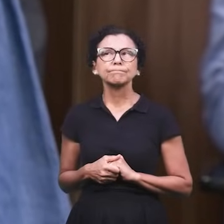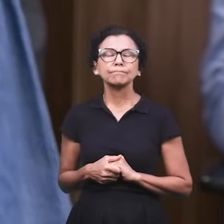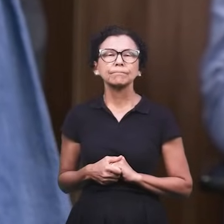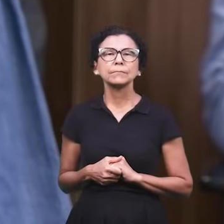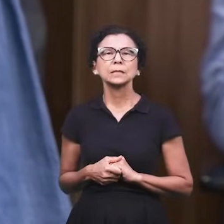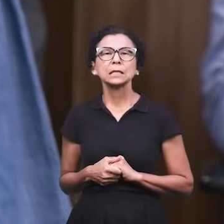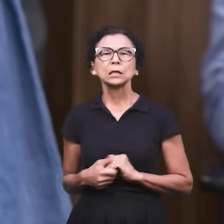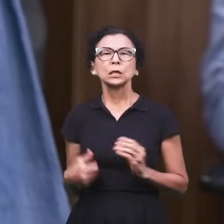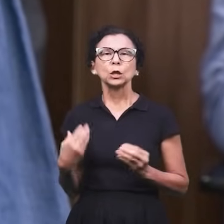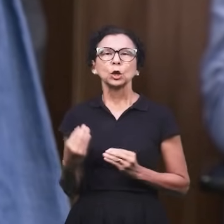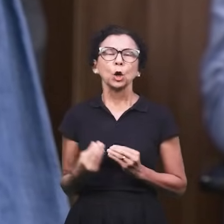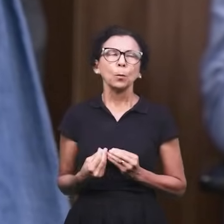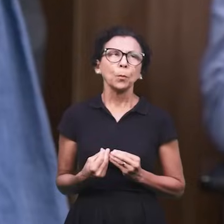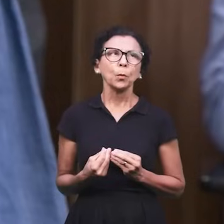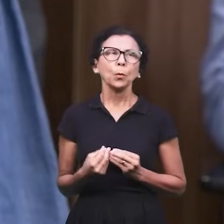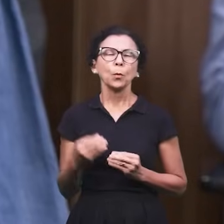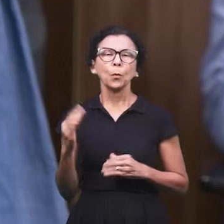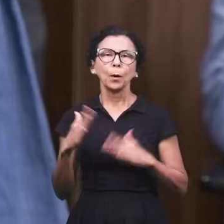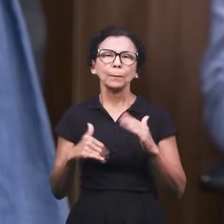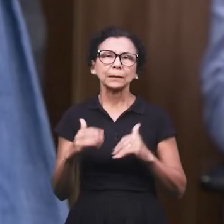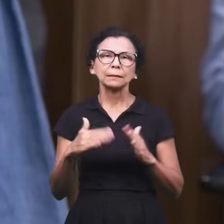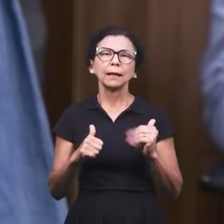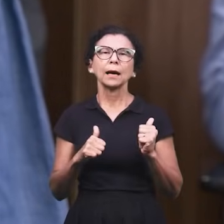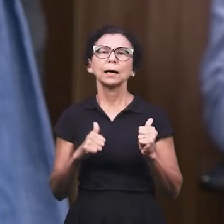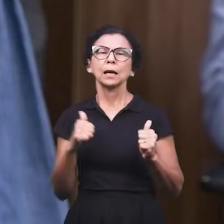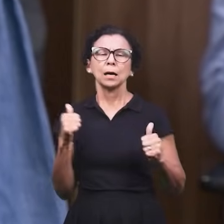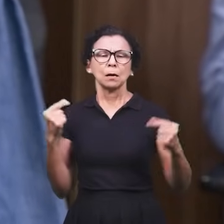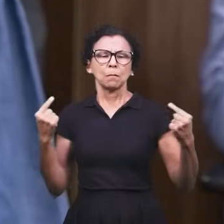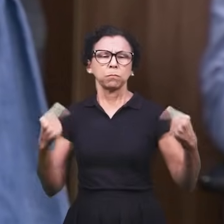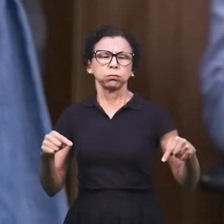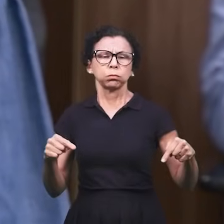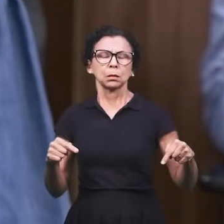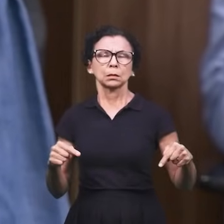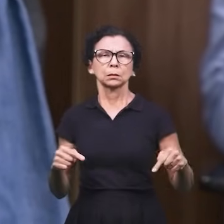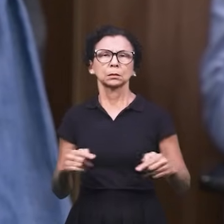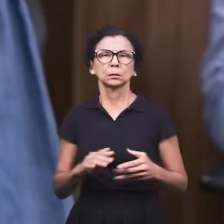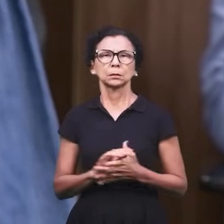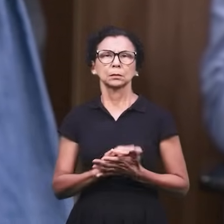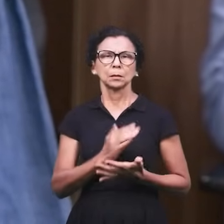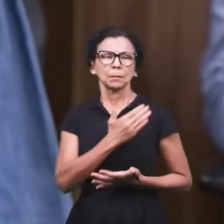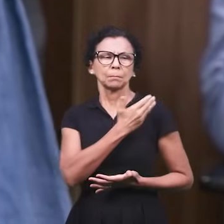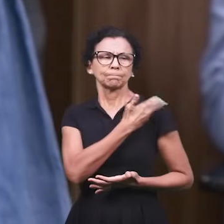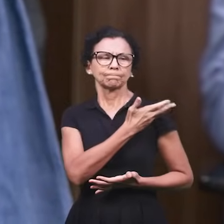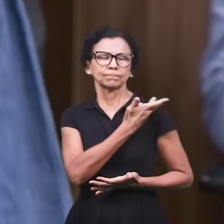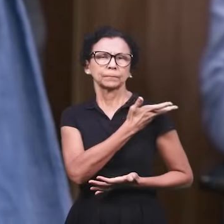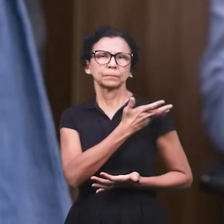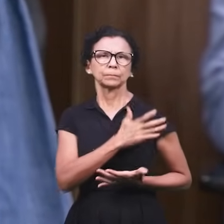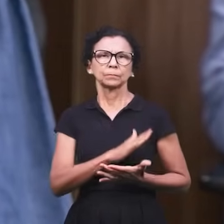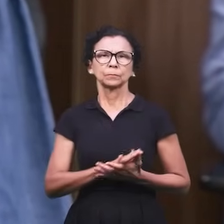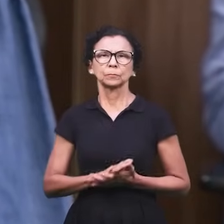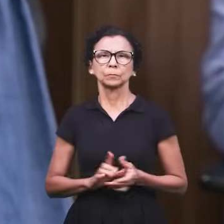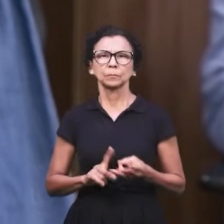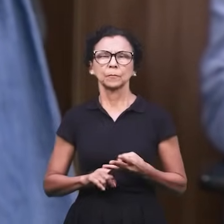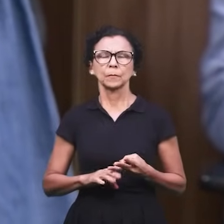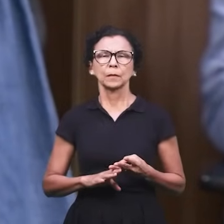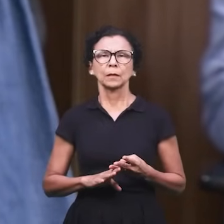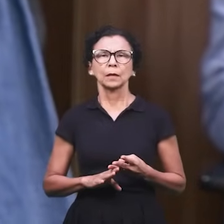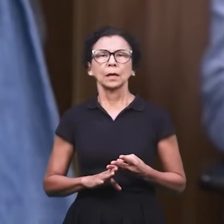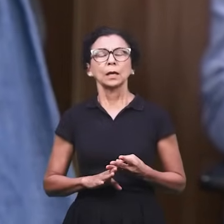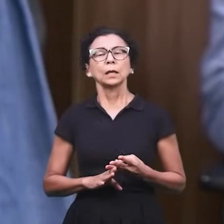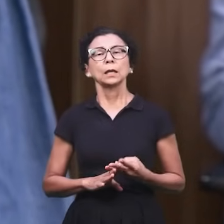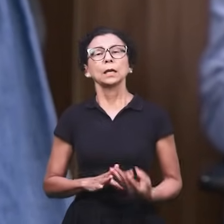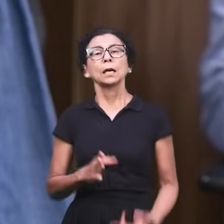lidamos com a competição, lidamos com a comparação, com a inferioridade e principalmente com a depressão